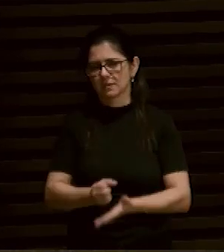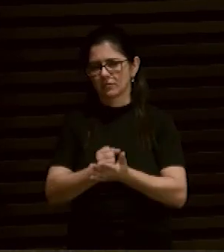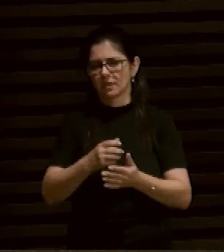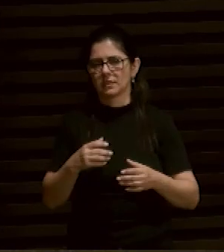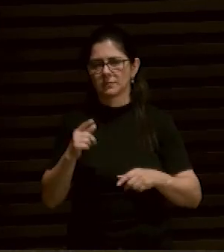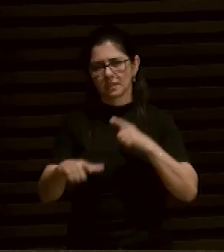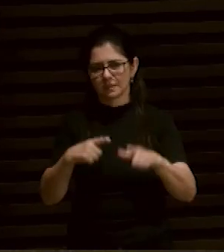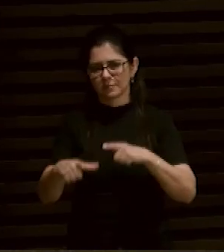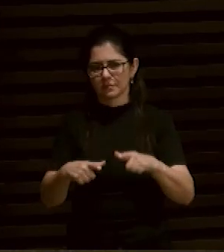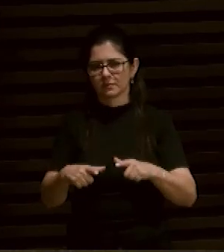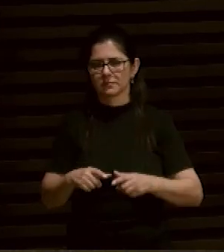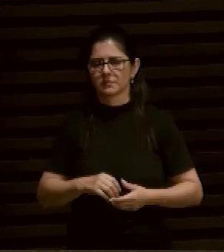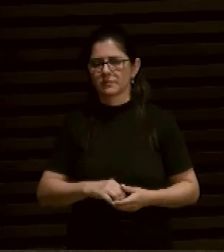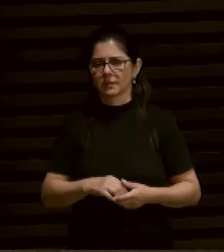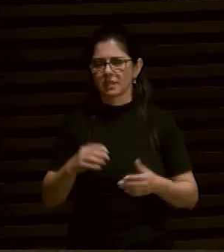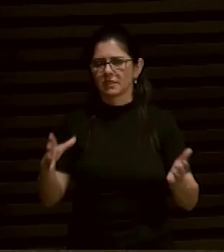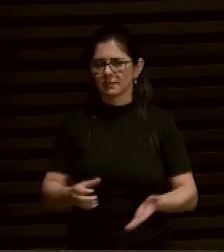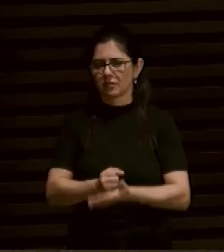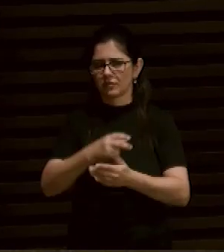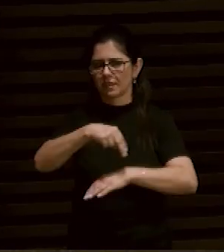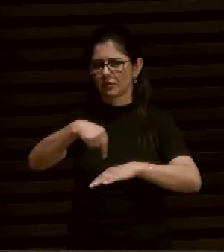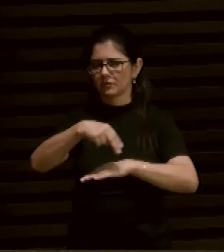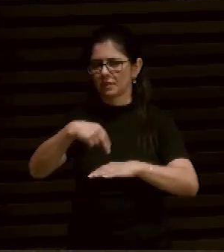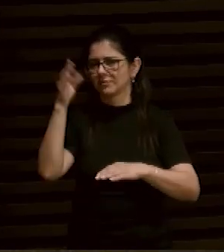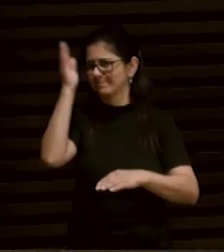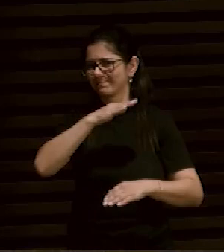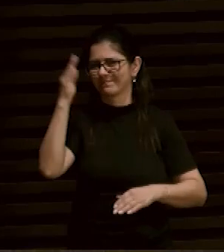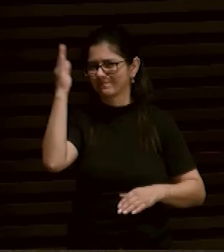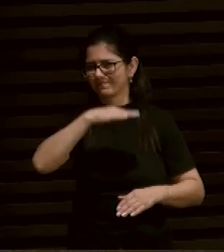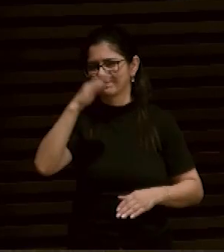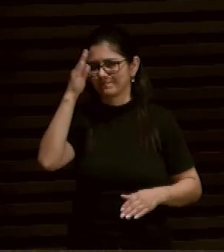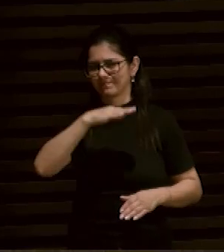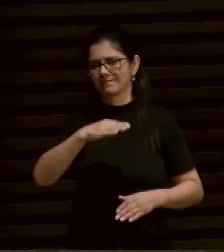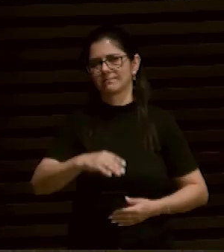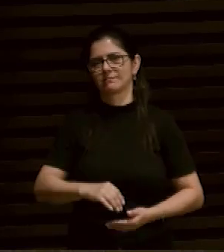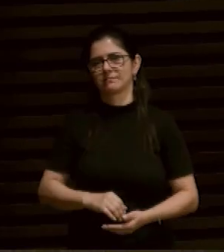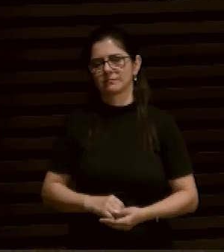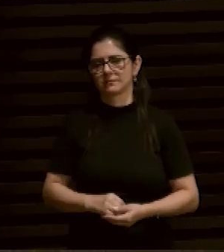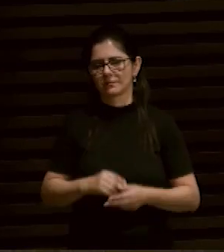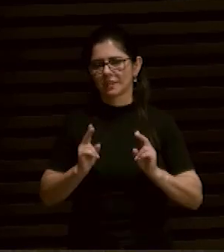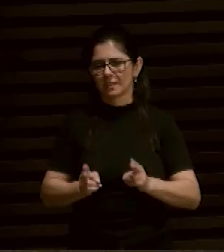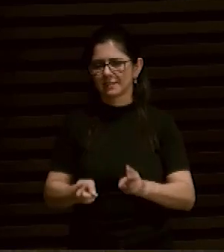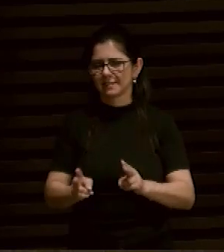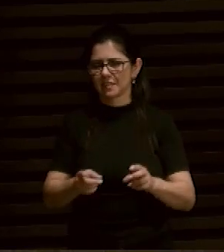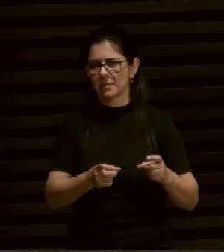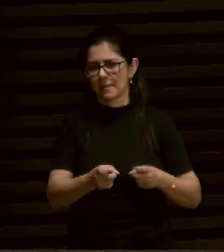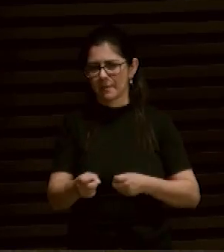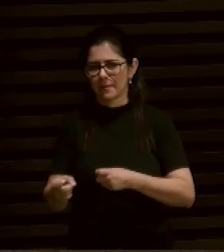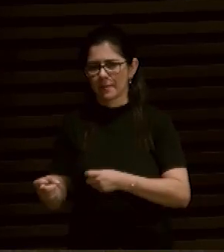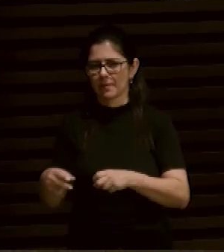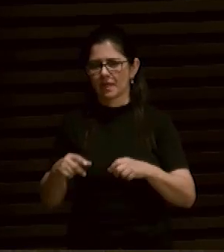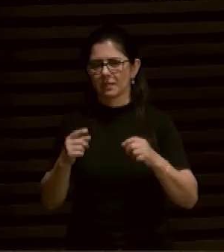uma nação perversa, que inclusive constantemente se colocava em guerra contra o povo de Israel. Se Deus